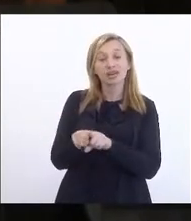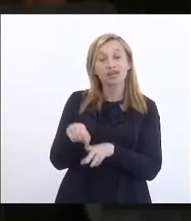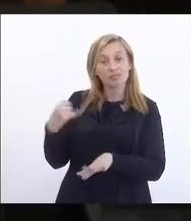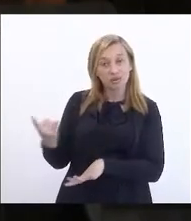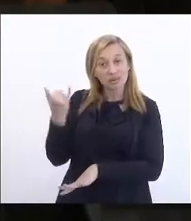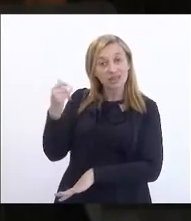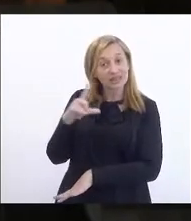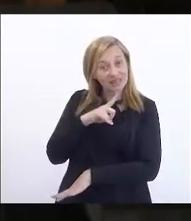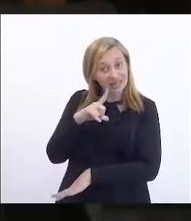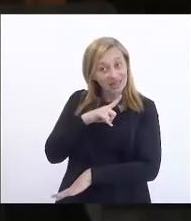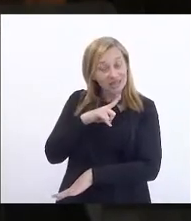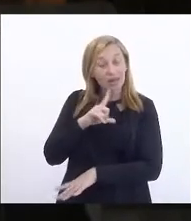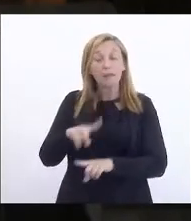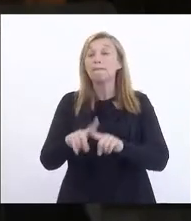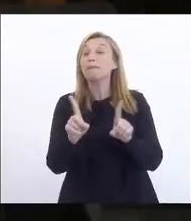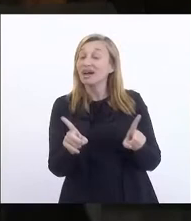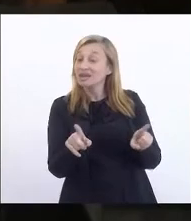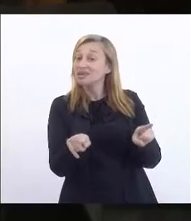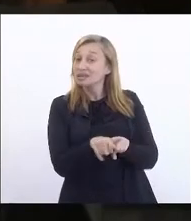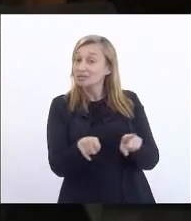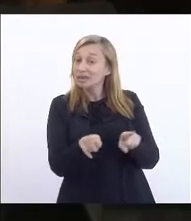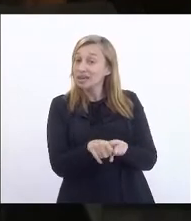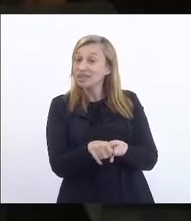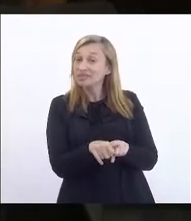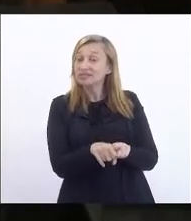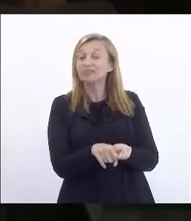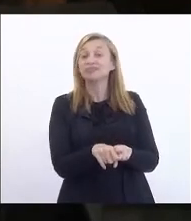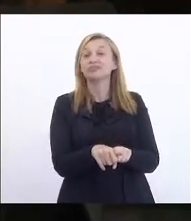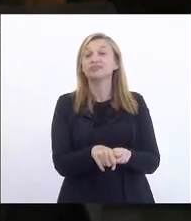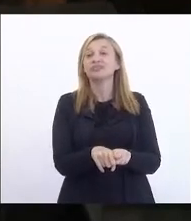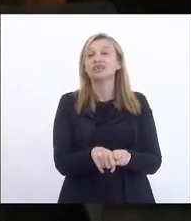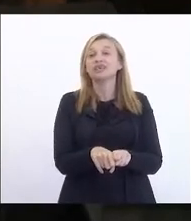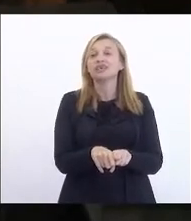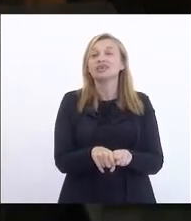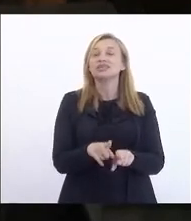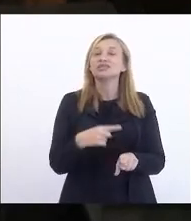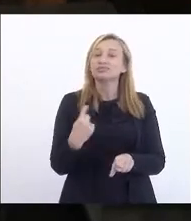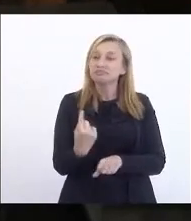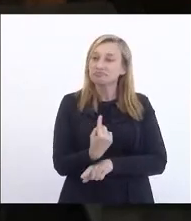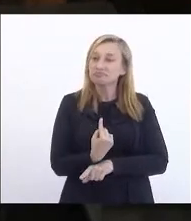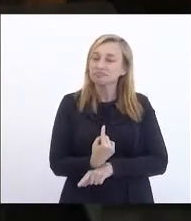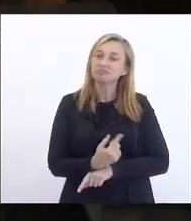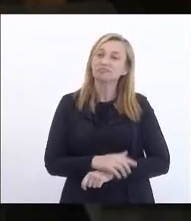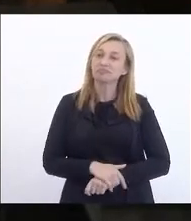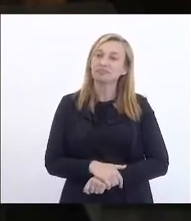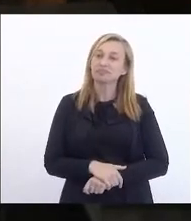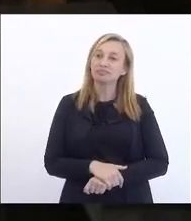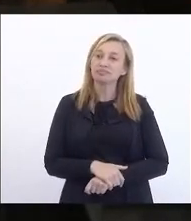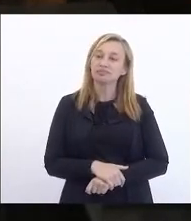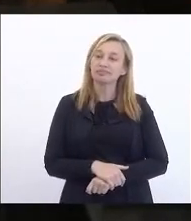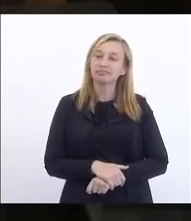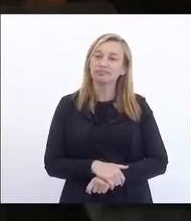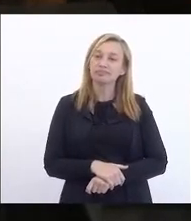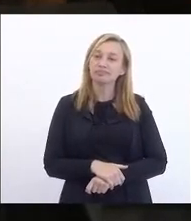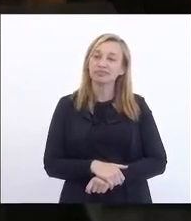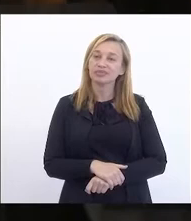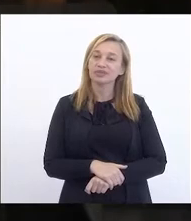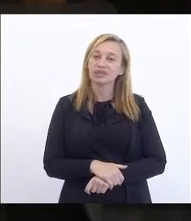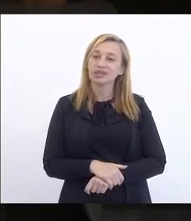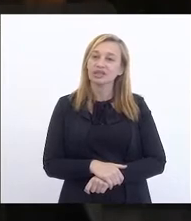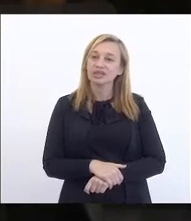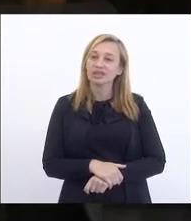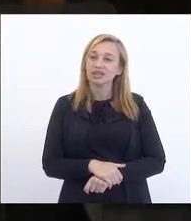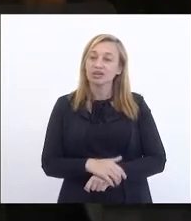Mas, além disso, nós destampamos essa caixa preta